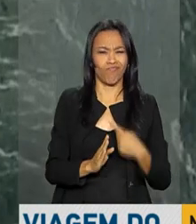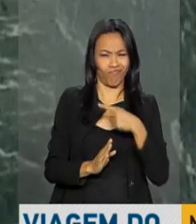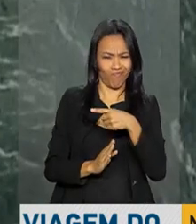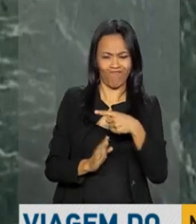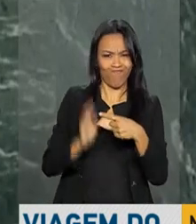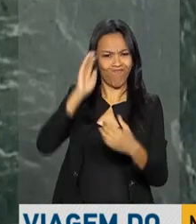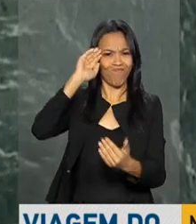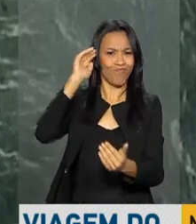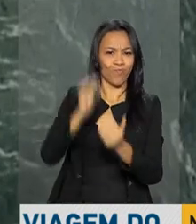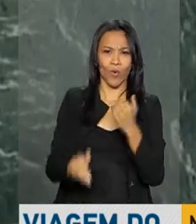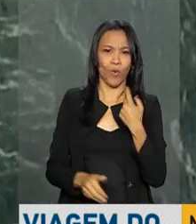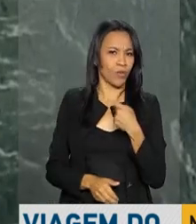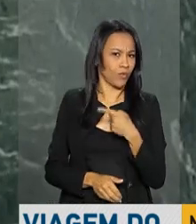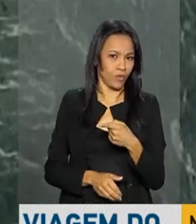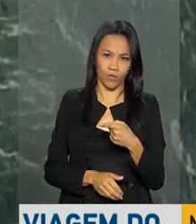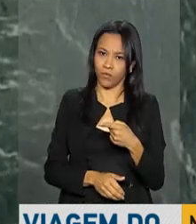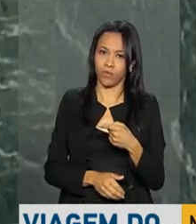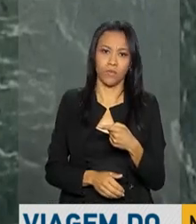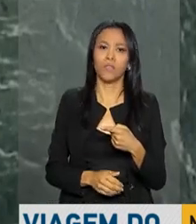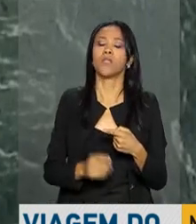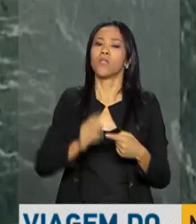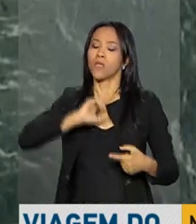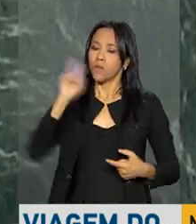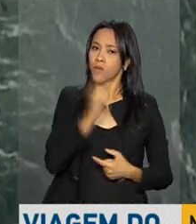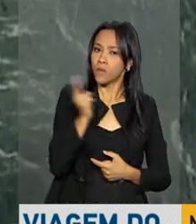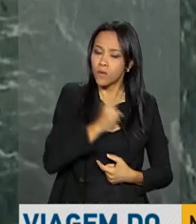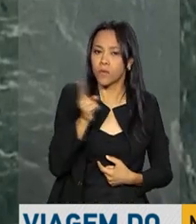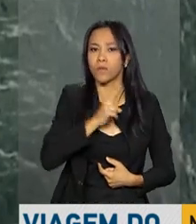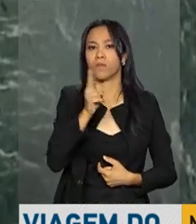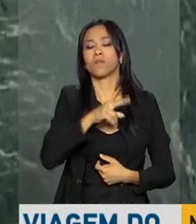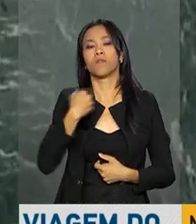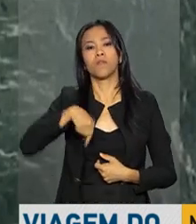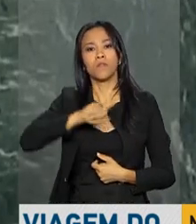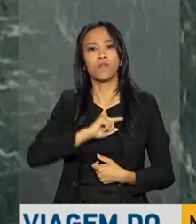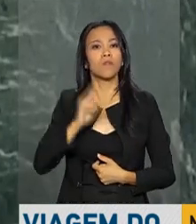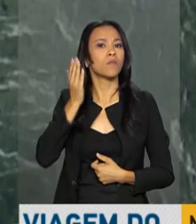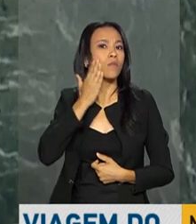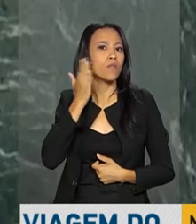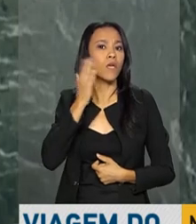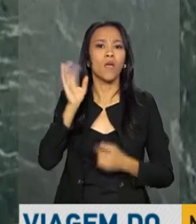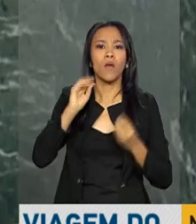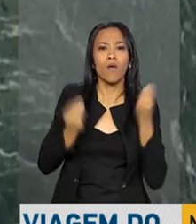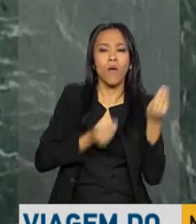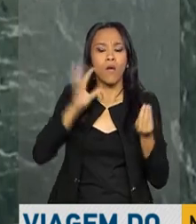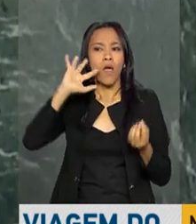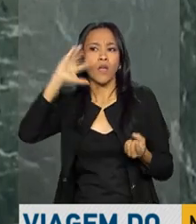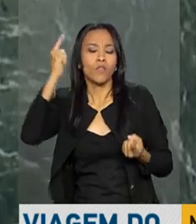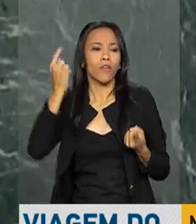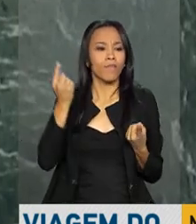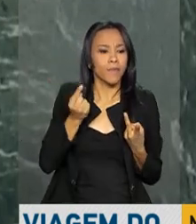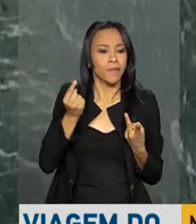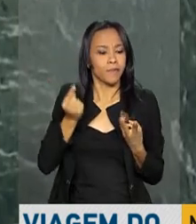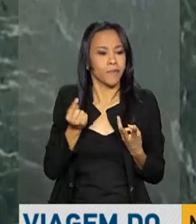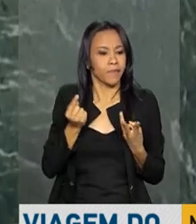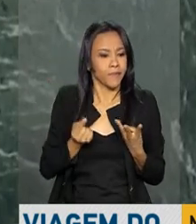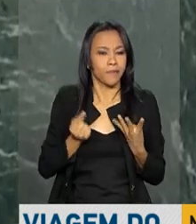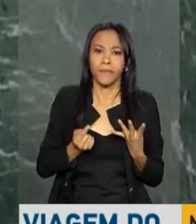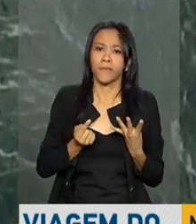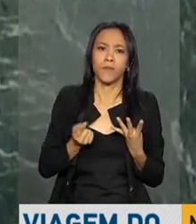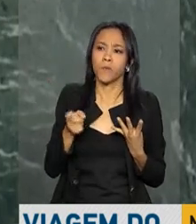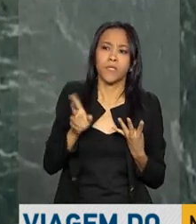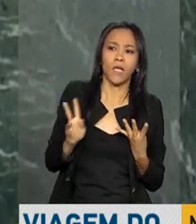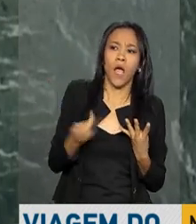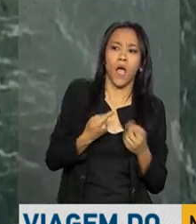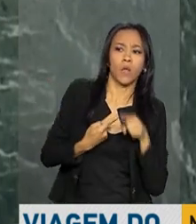esses atos. É urgente definir encaminhamento pacífico para a situação